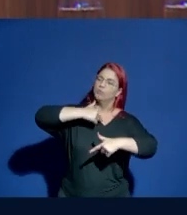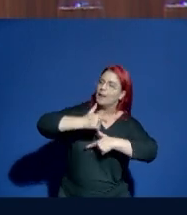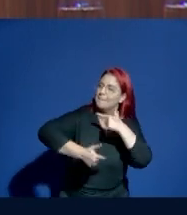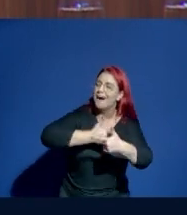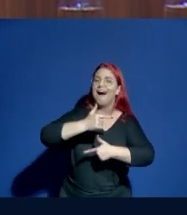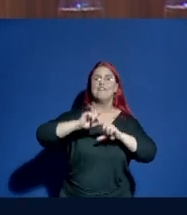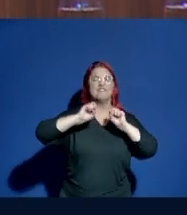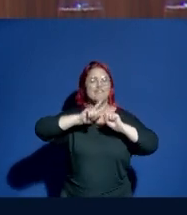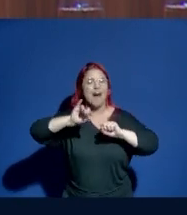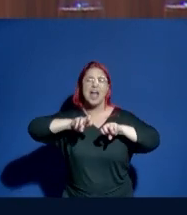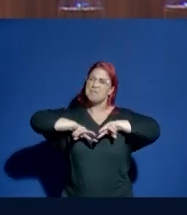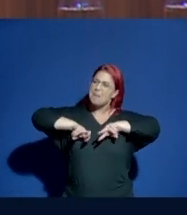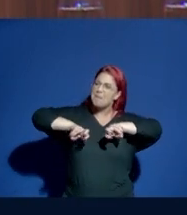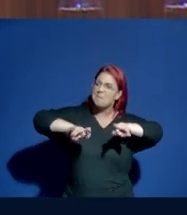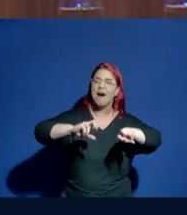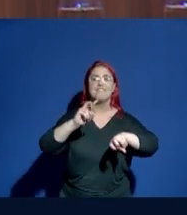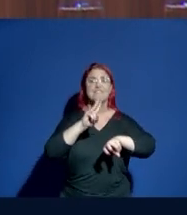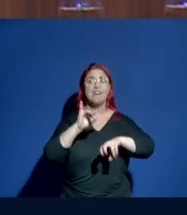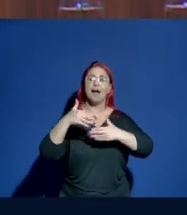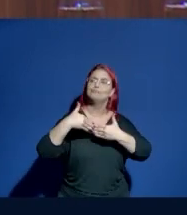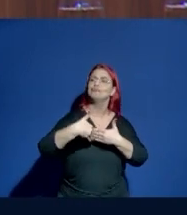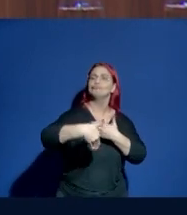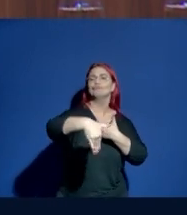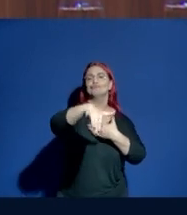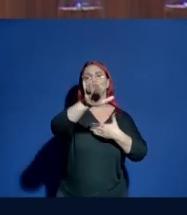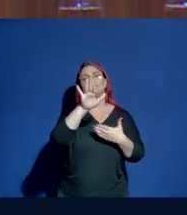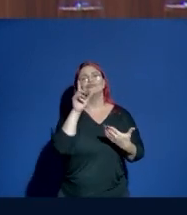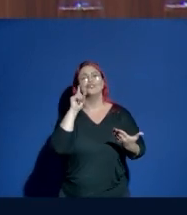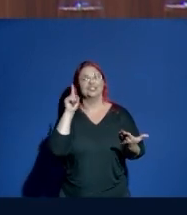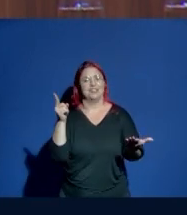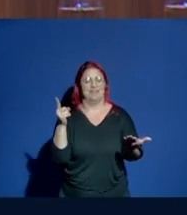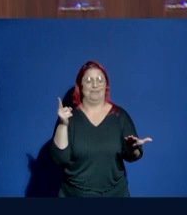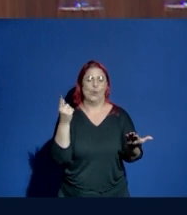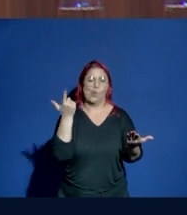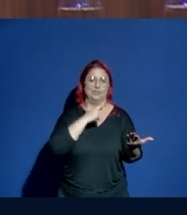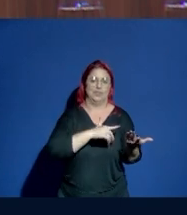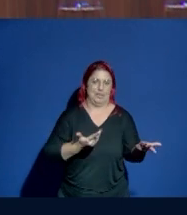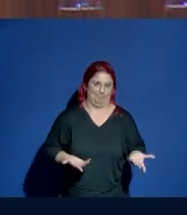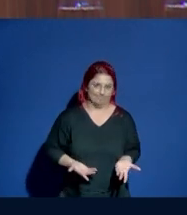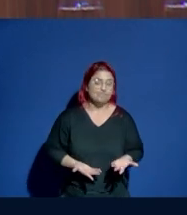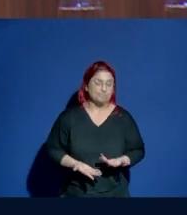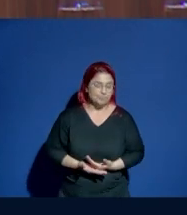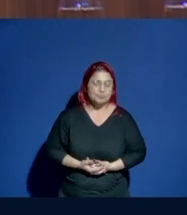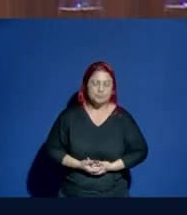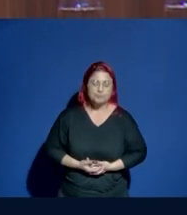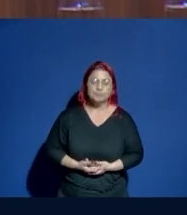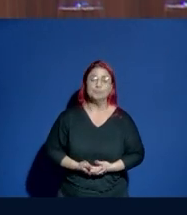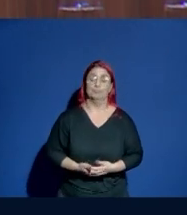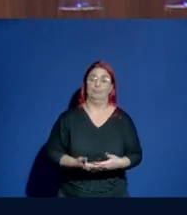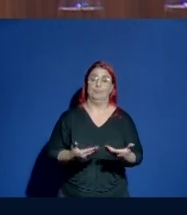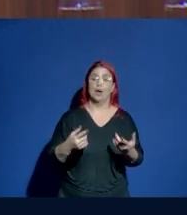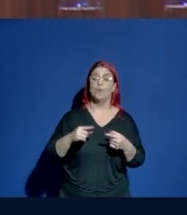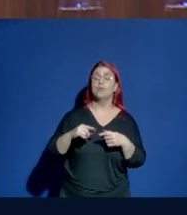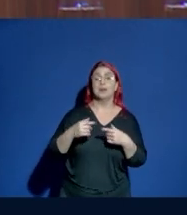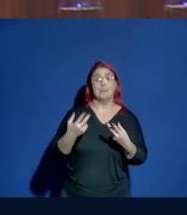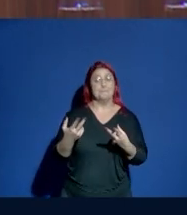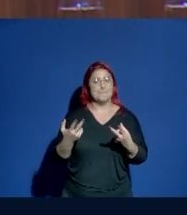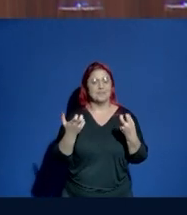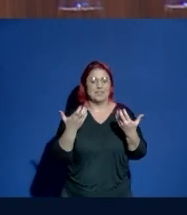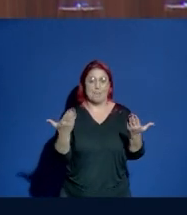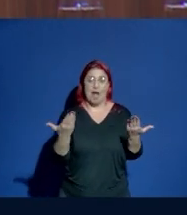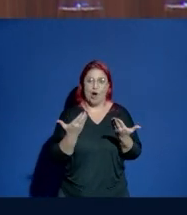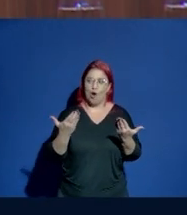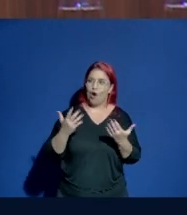que você vai desbravar acreditando que aquilo um dia vai dar o fruto então quando a gente vê o resultado E eu fico